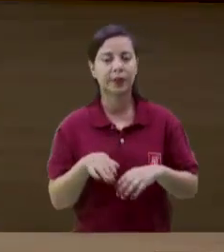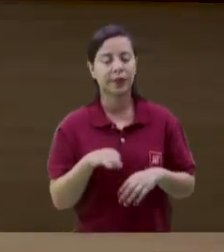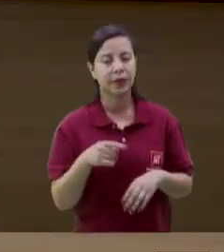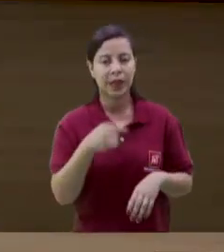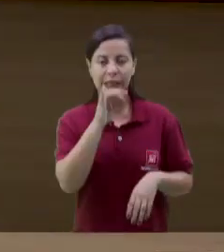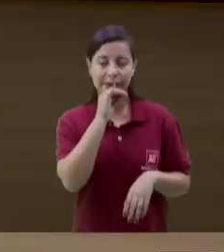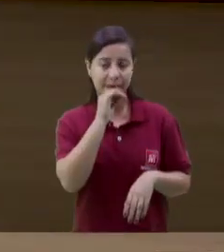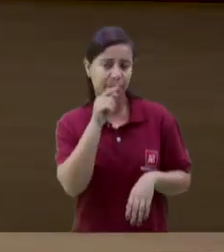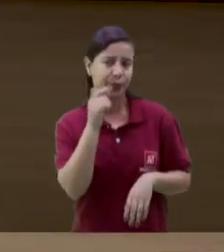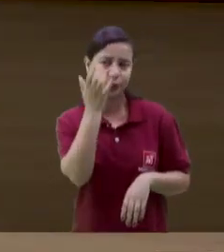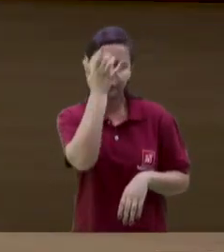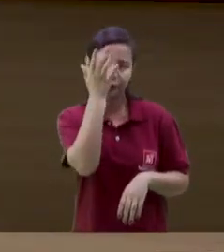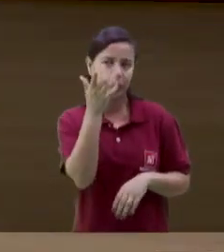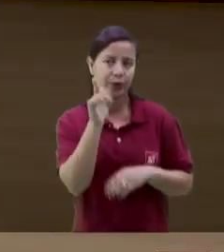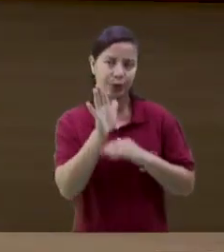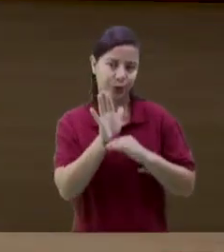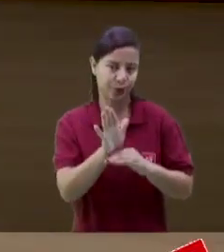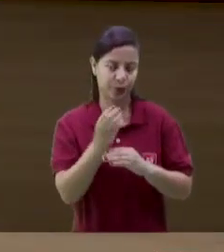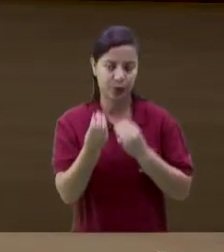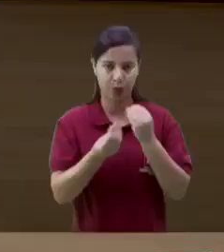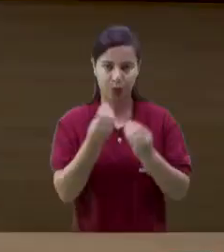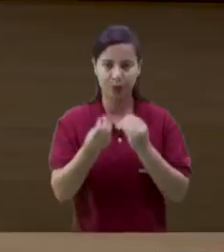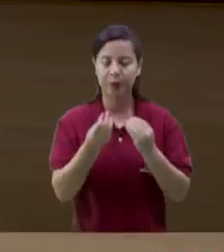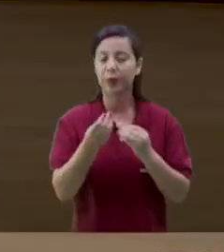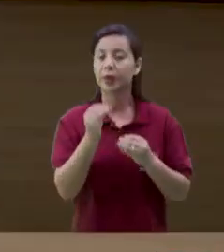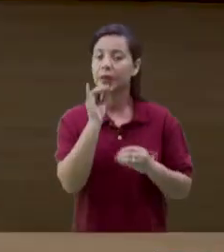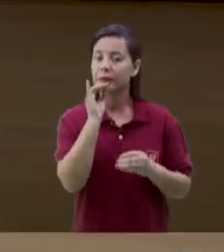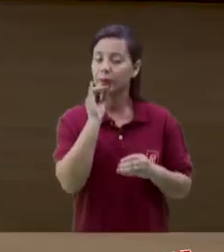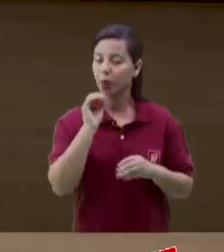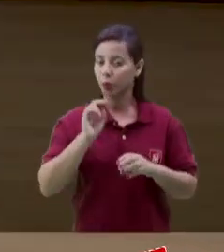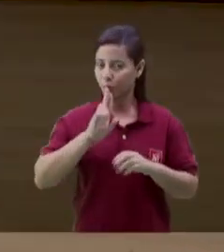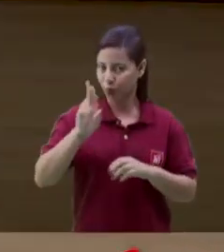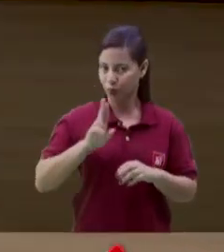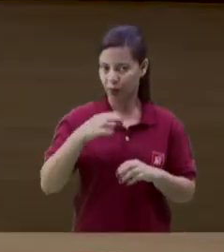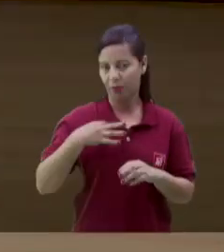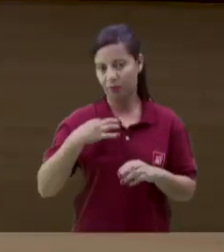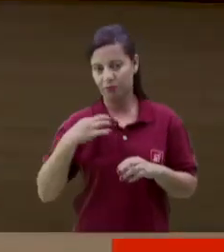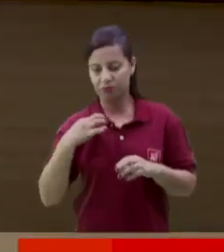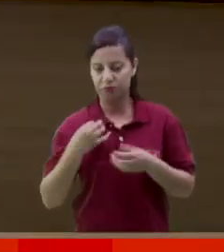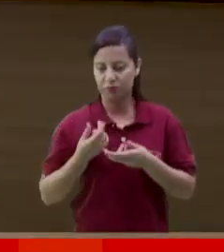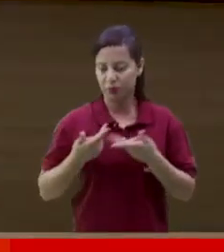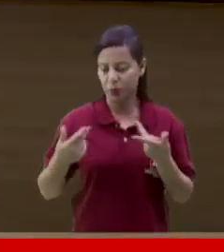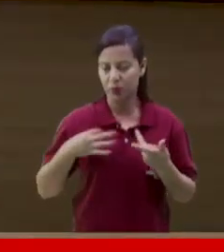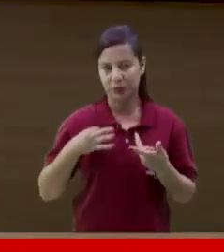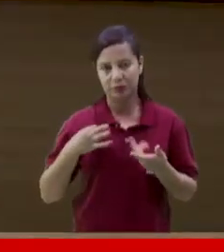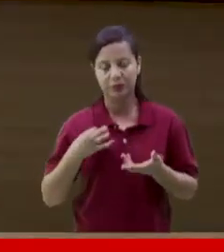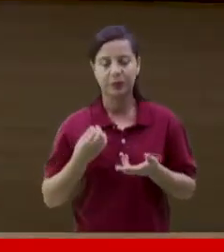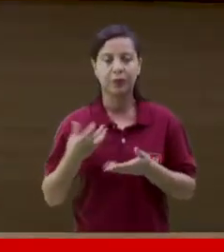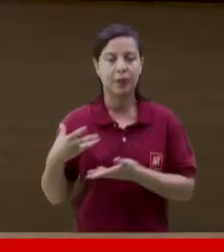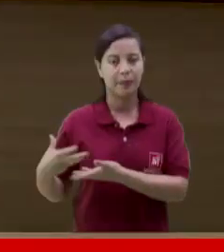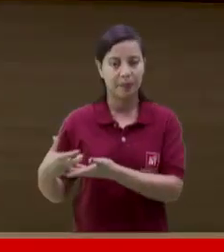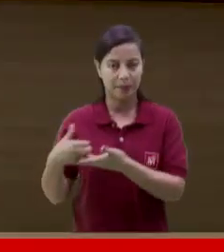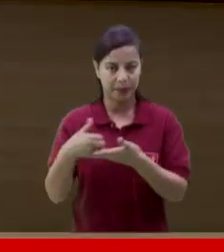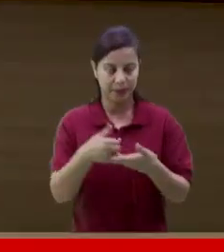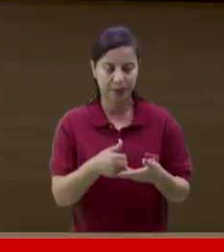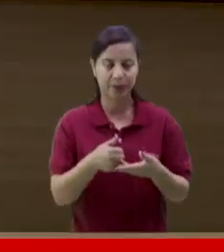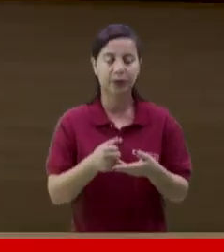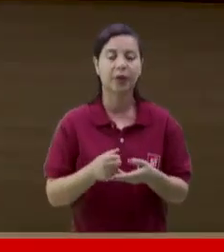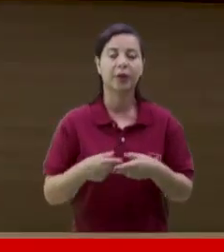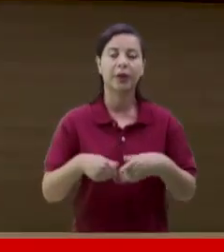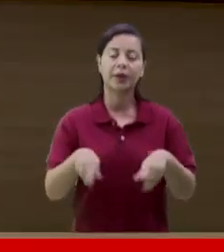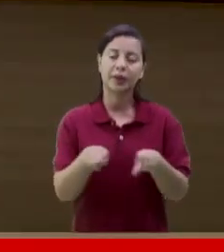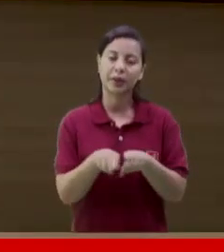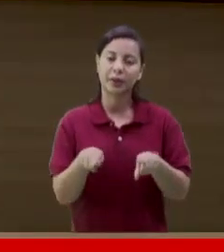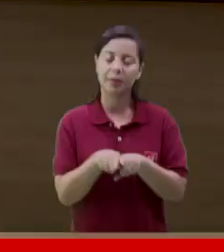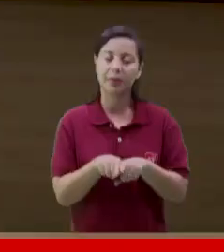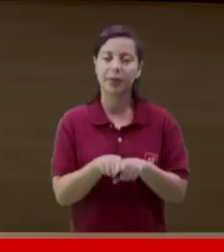gente tem ali à mão é, por exemplo, utilizando um tecido também, né? Eu posso providenciar,